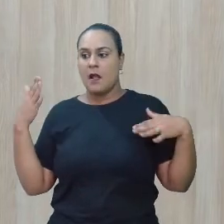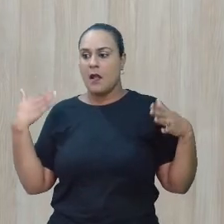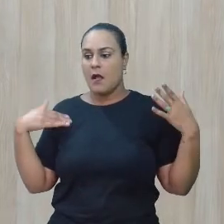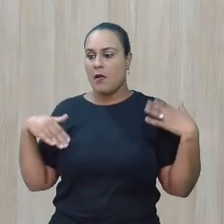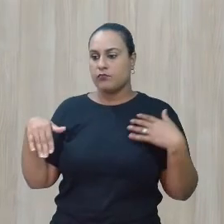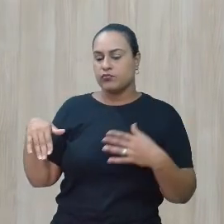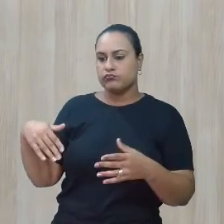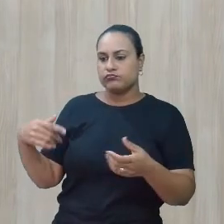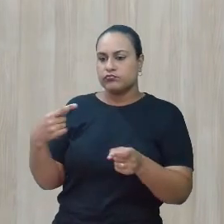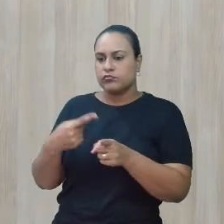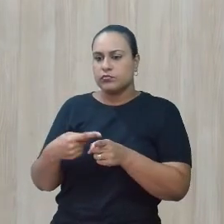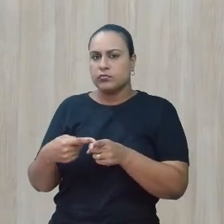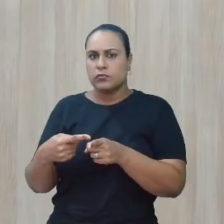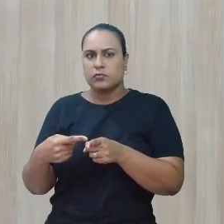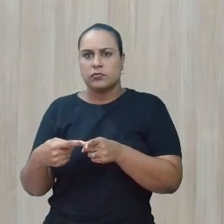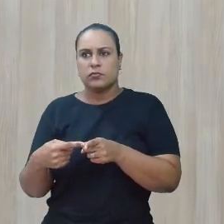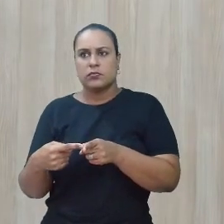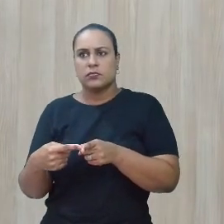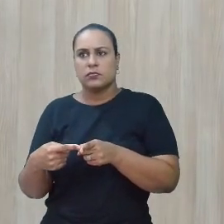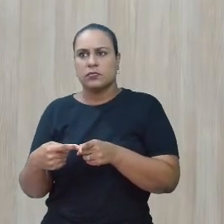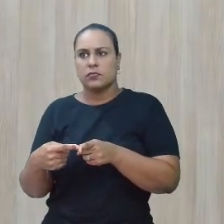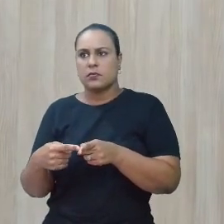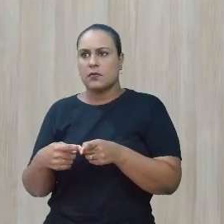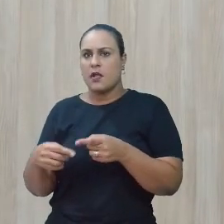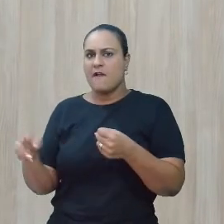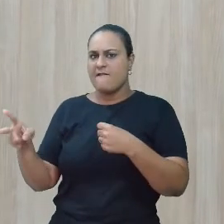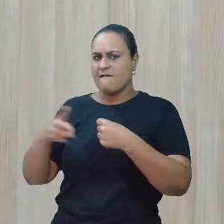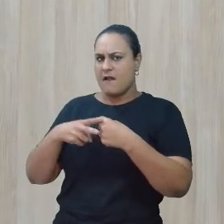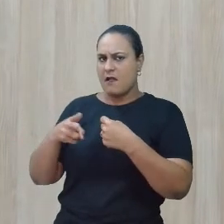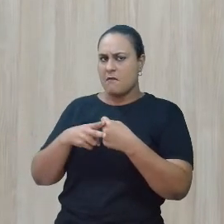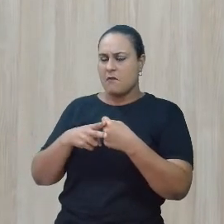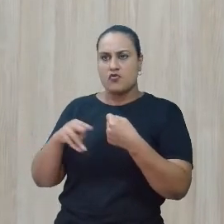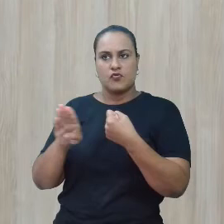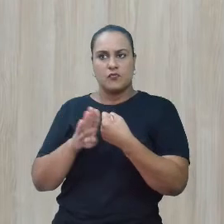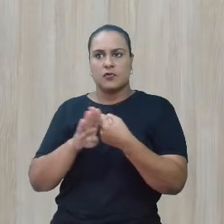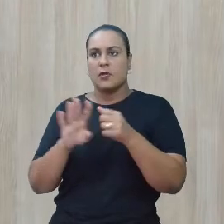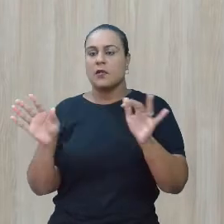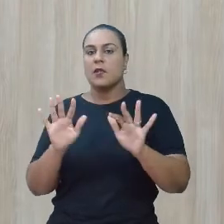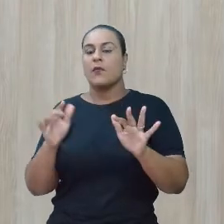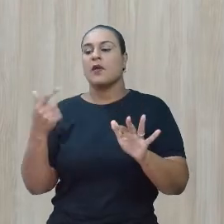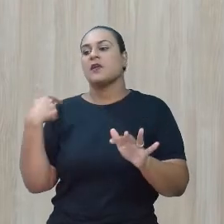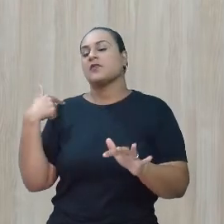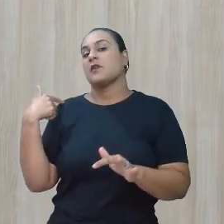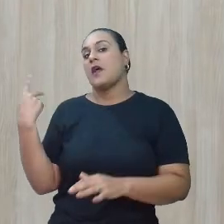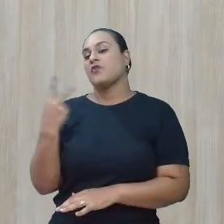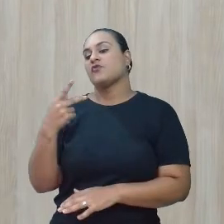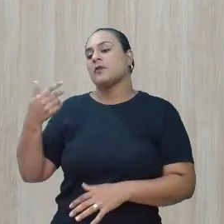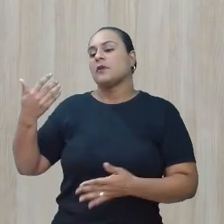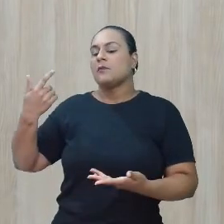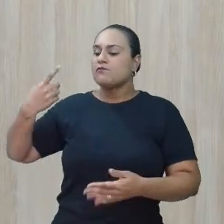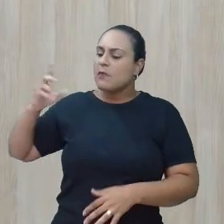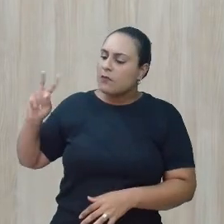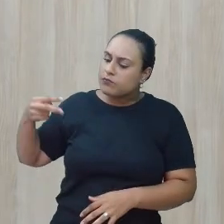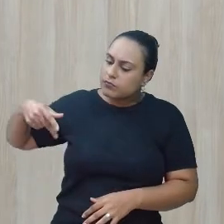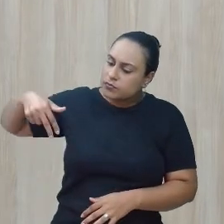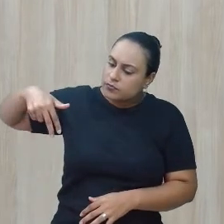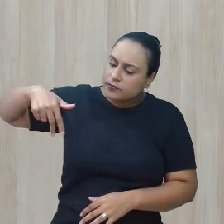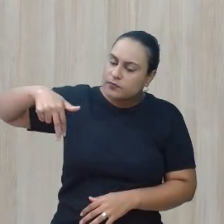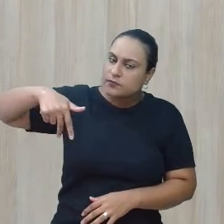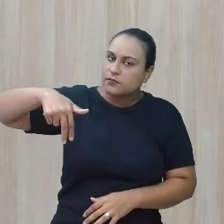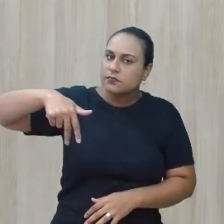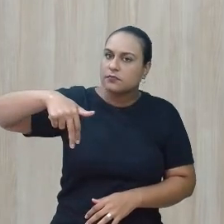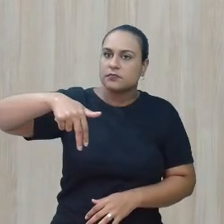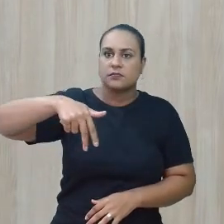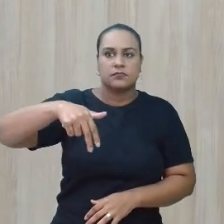estou falando nem do pelo do animal, nem do verbo pelar. Eu estou dizendo que a gente transita ali pelaquele local. Então, a gente